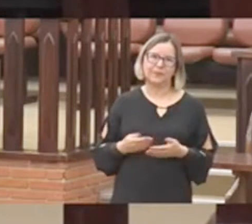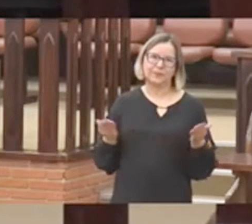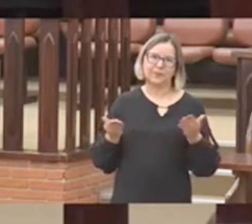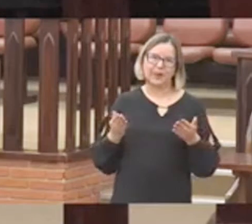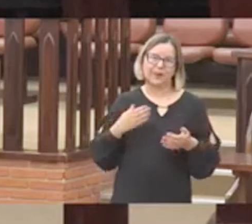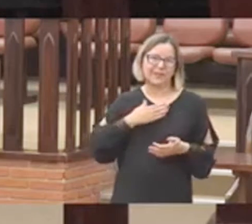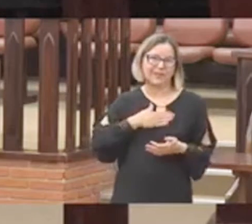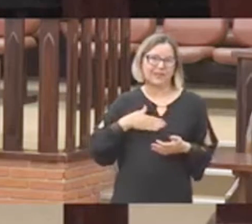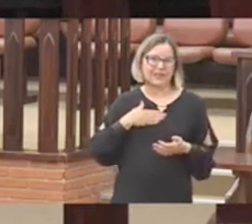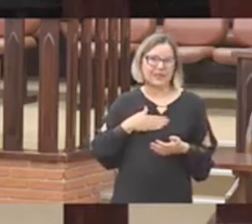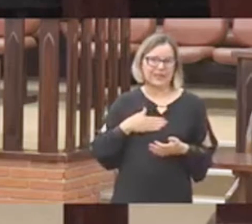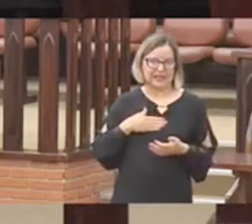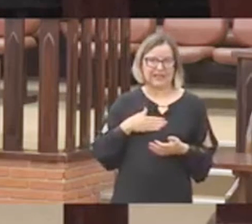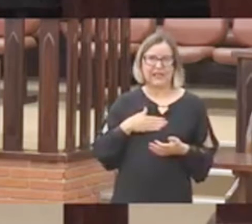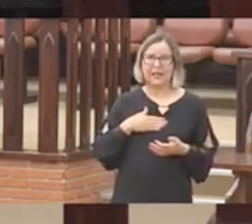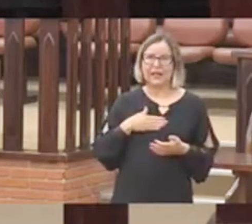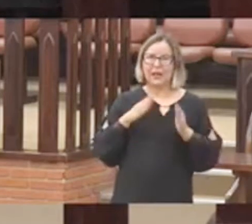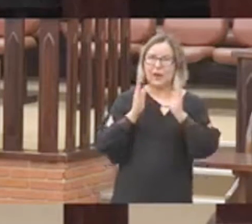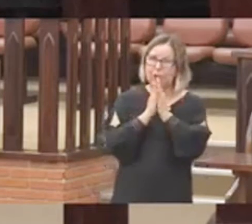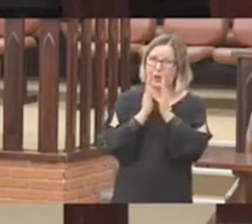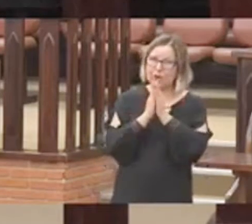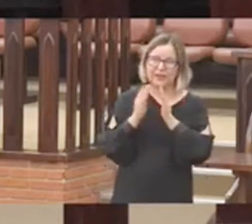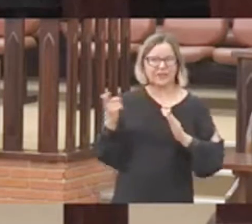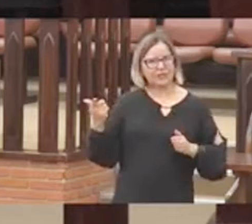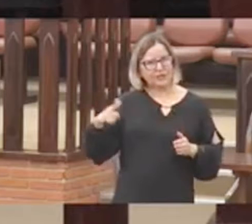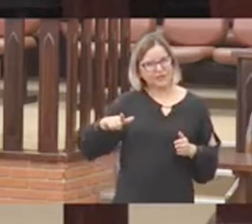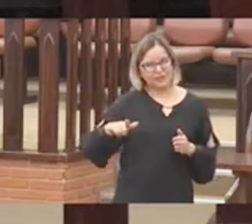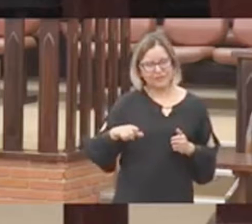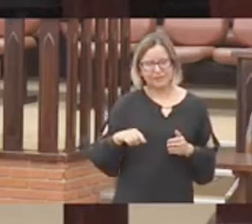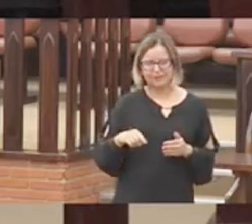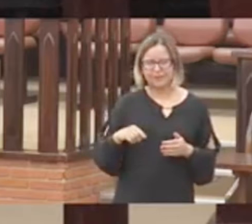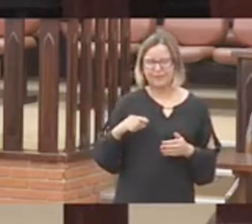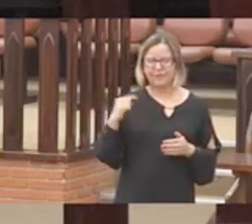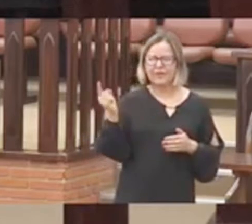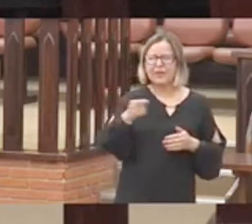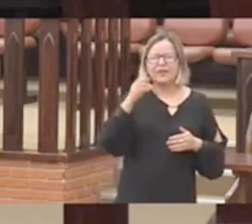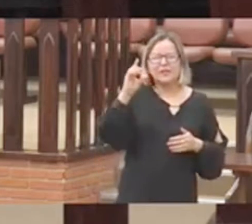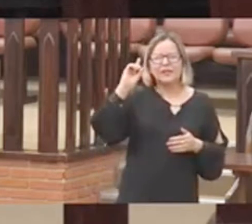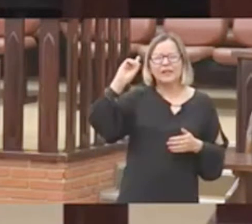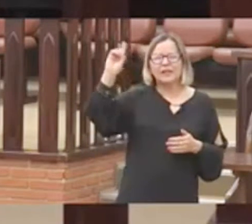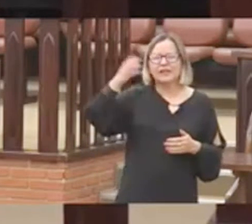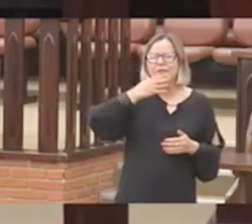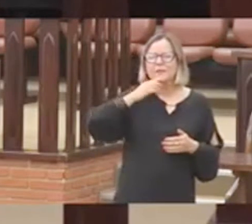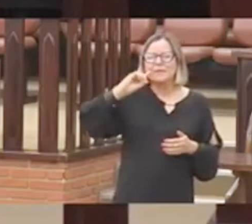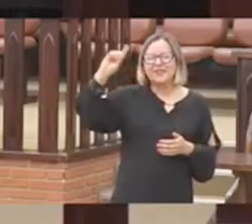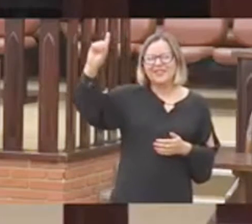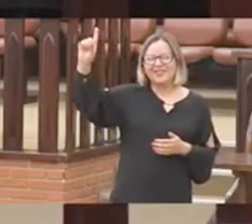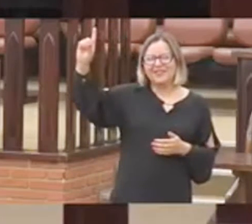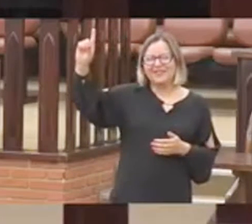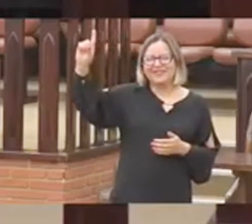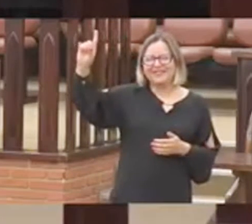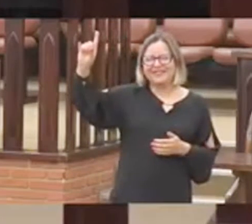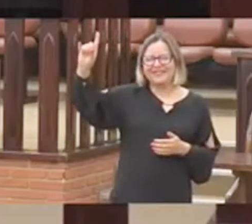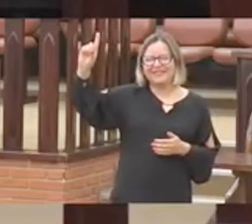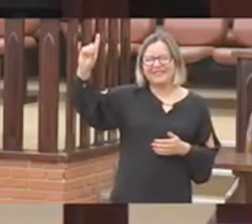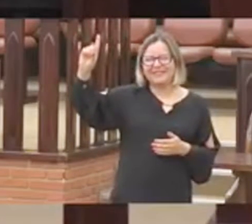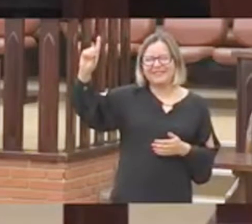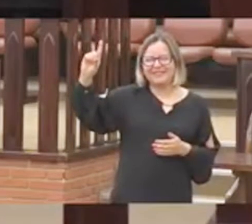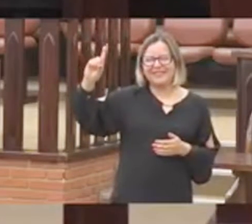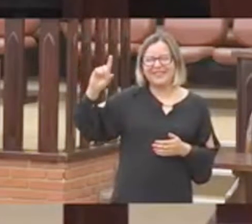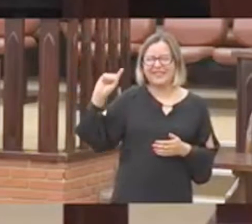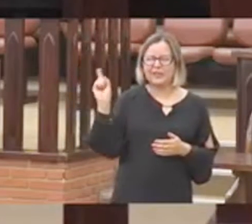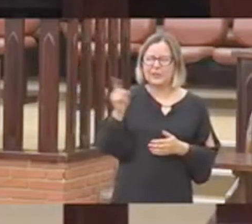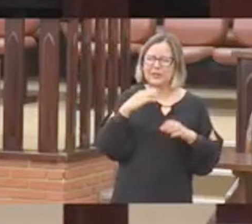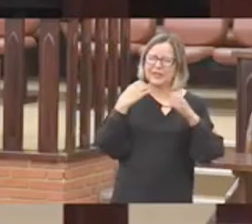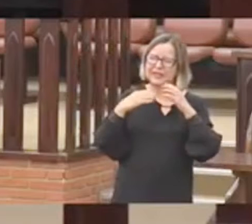vez orar neste momento. Nosso Deus e nosso Pai, como cantamos